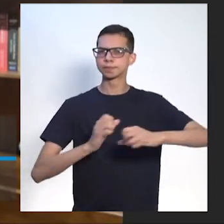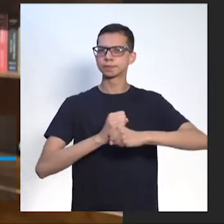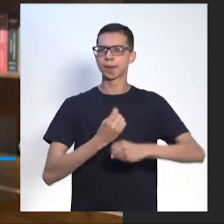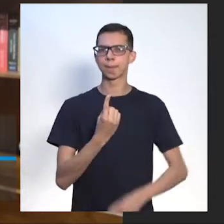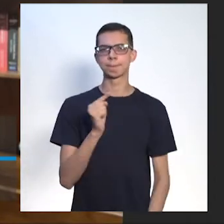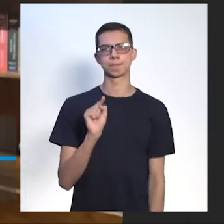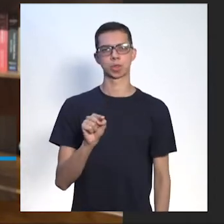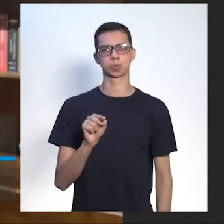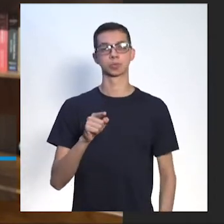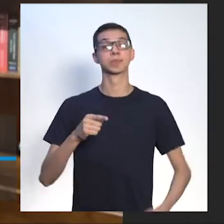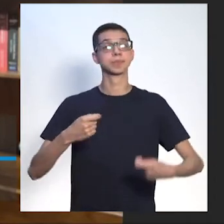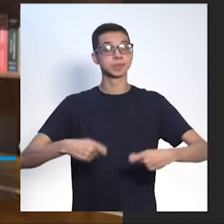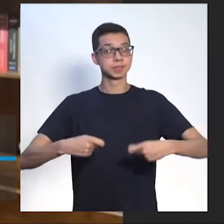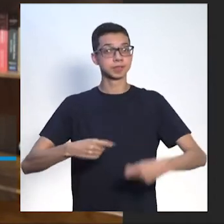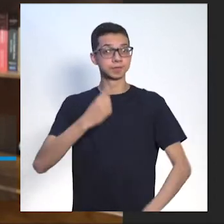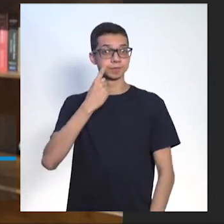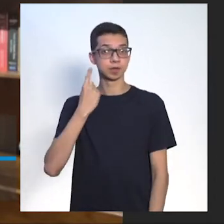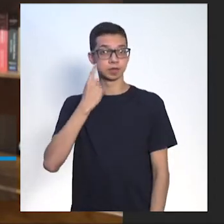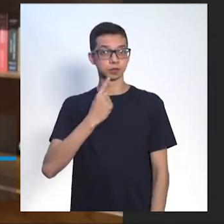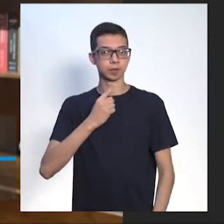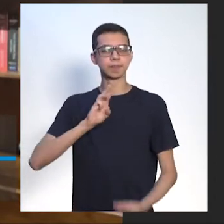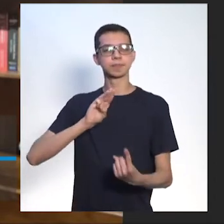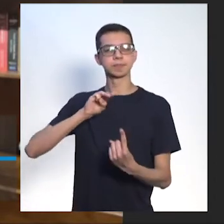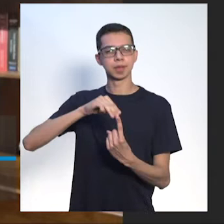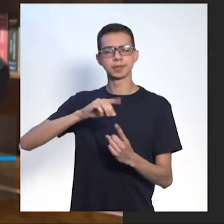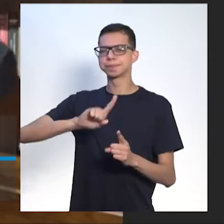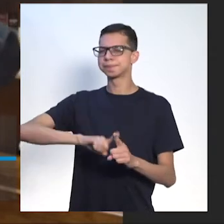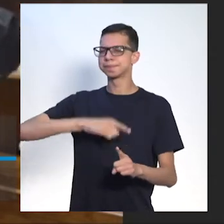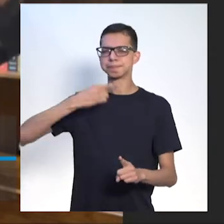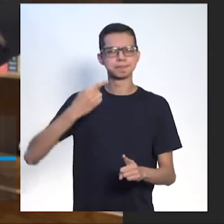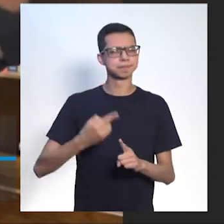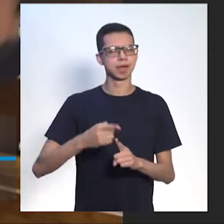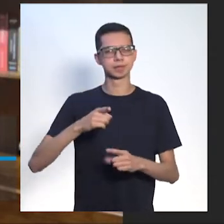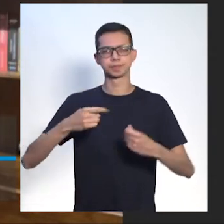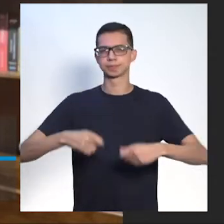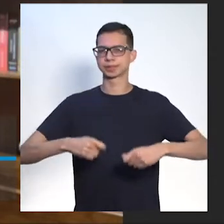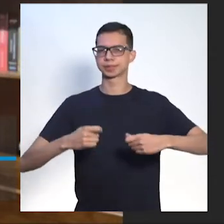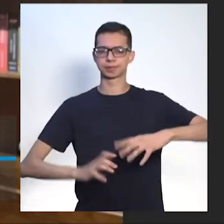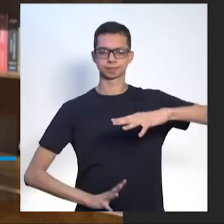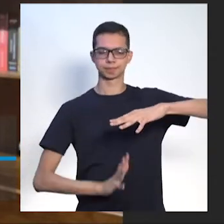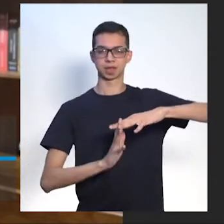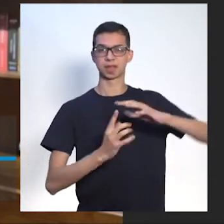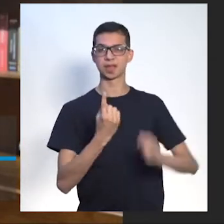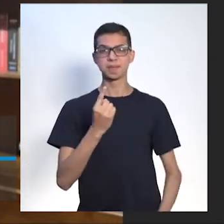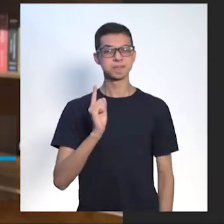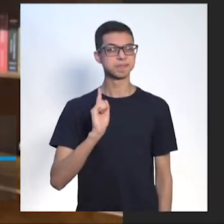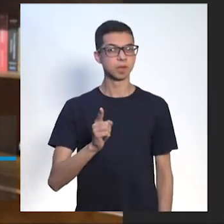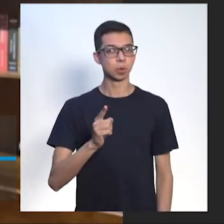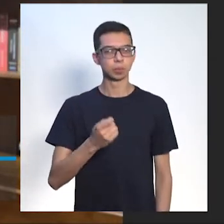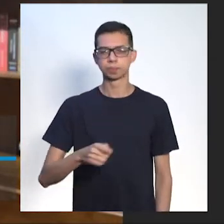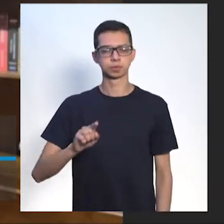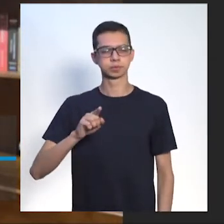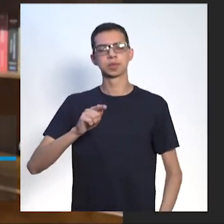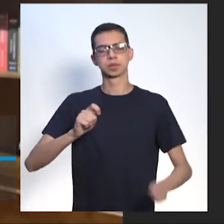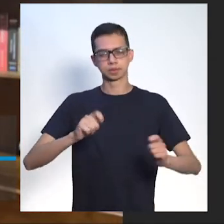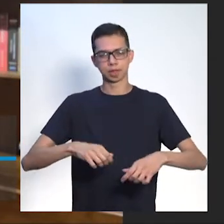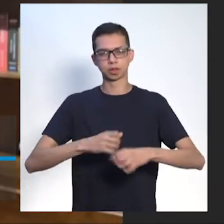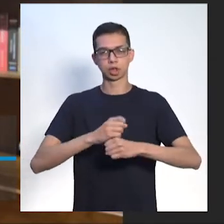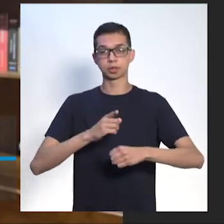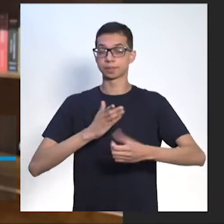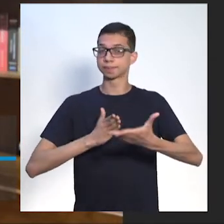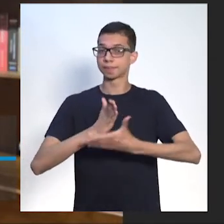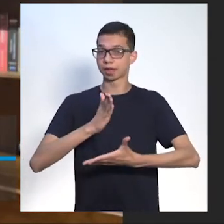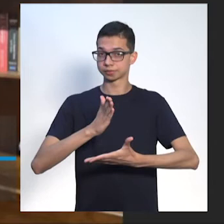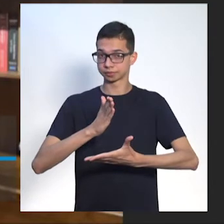a maior nota possível é a meta. Mas não precisa ser realmente a nota 1000. Precisa ser a nota suficiente para você passar. Não